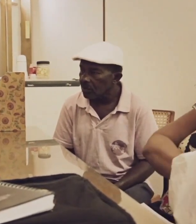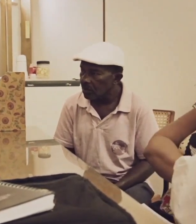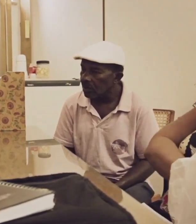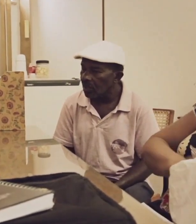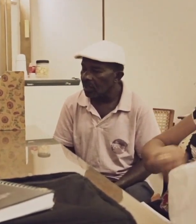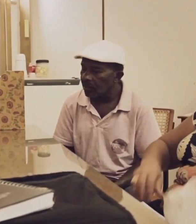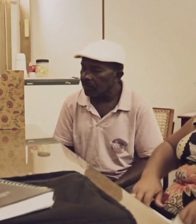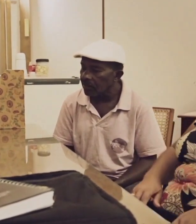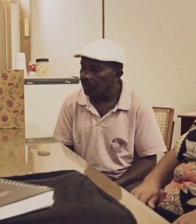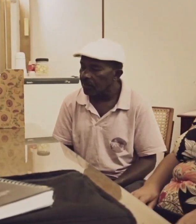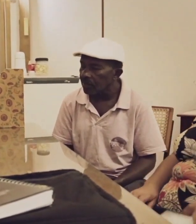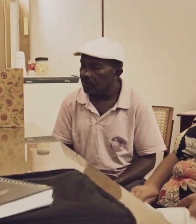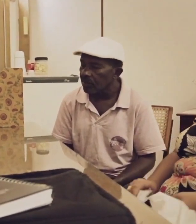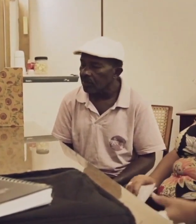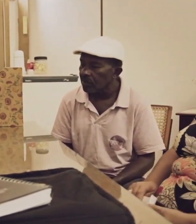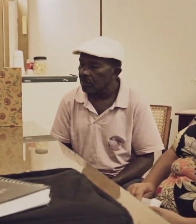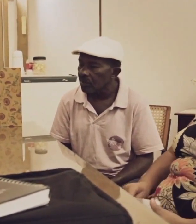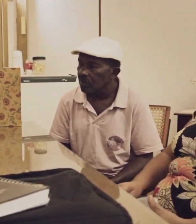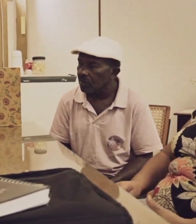na urina, né? Que ele é